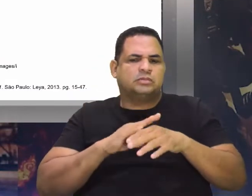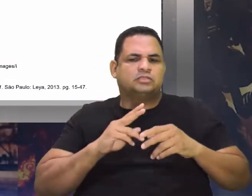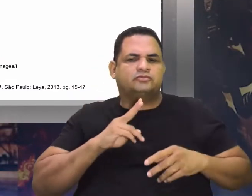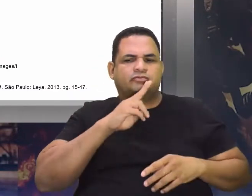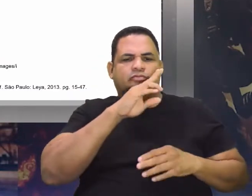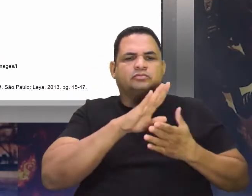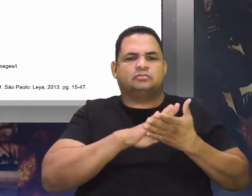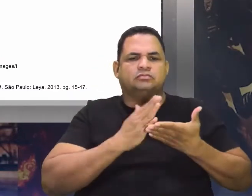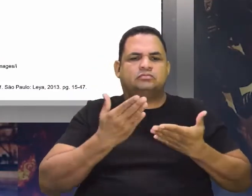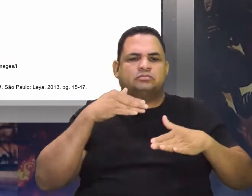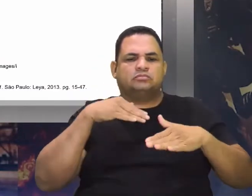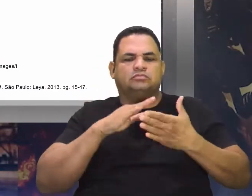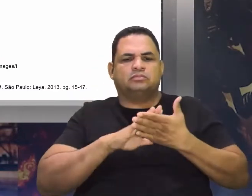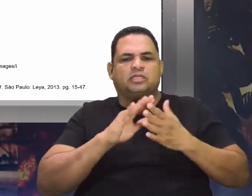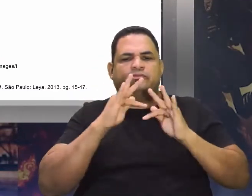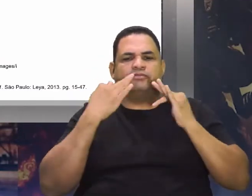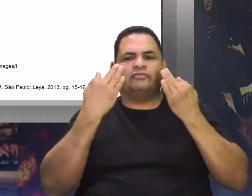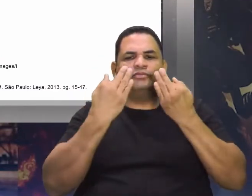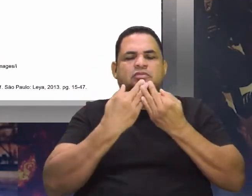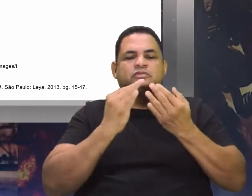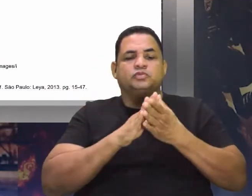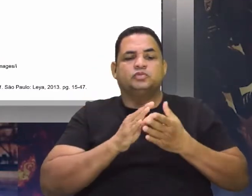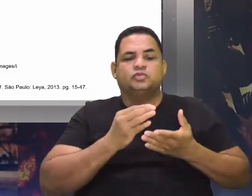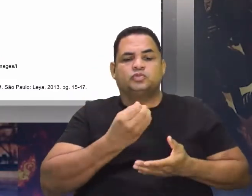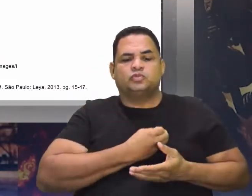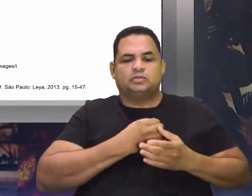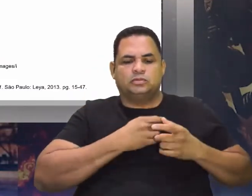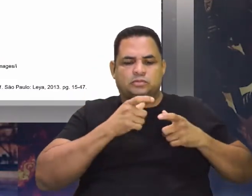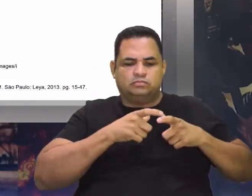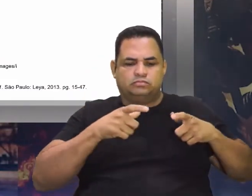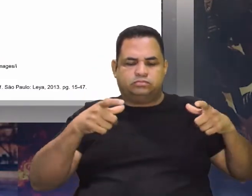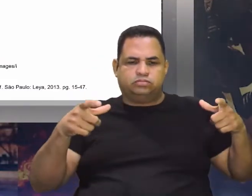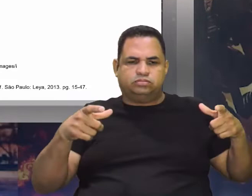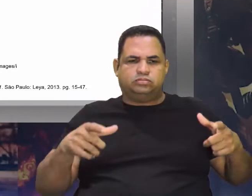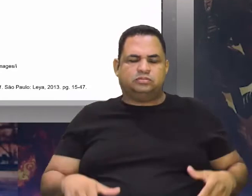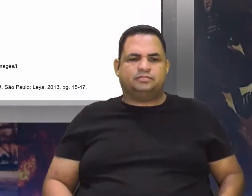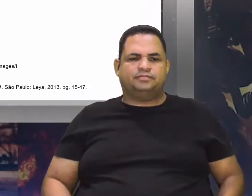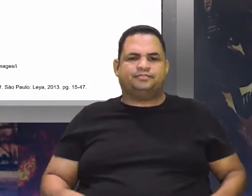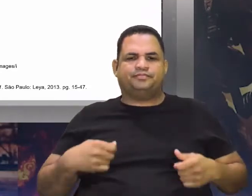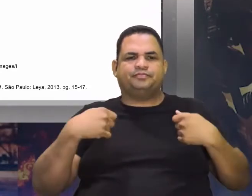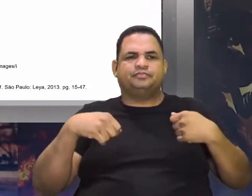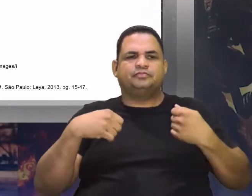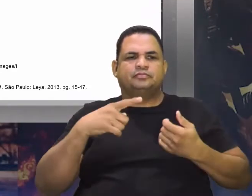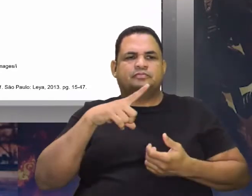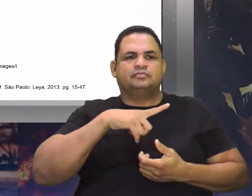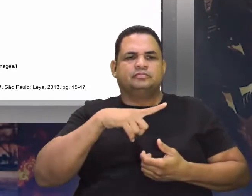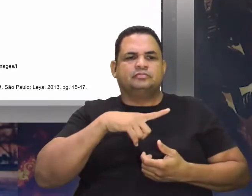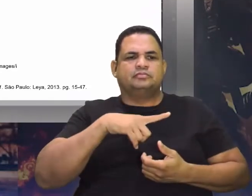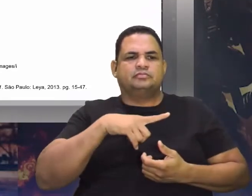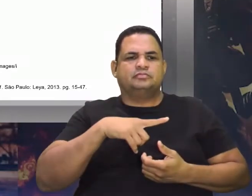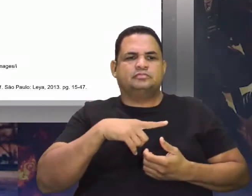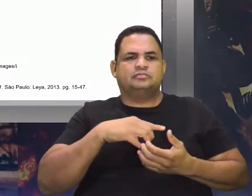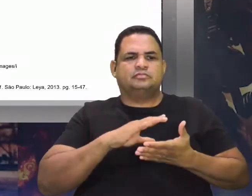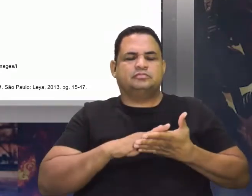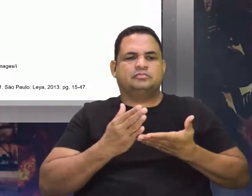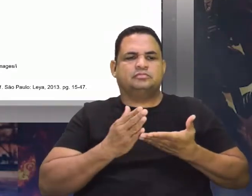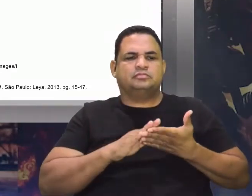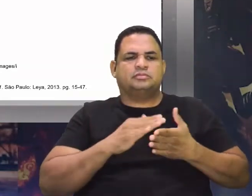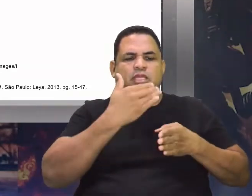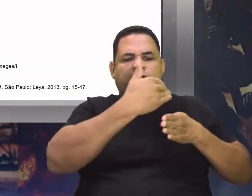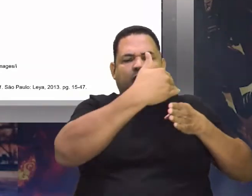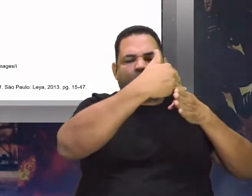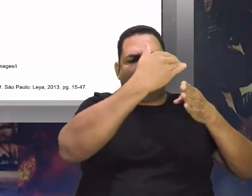capazes de acomodar famílias cada vez mais numerosas. Então precisavam ter as construções sólidas para que a